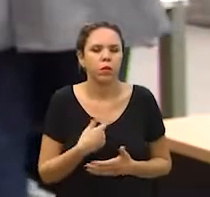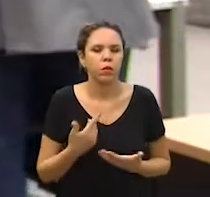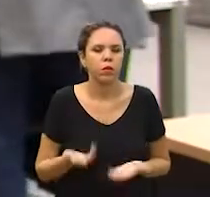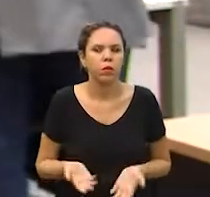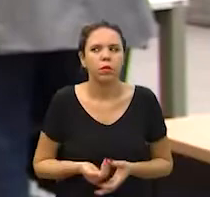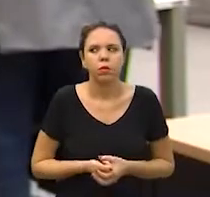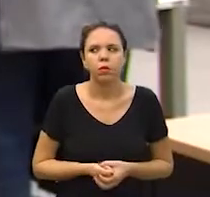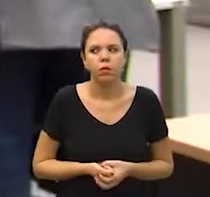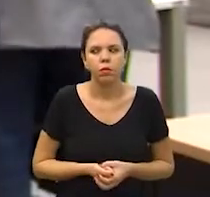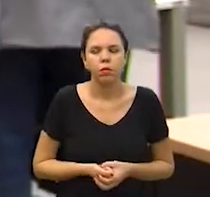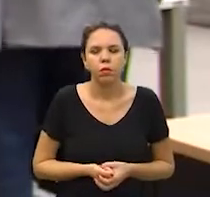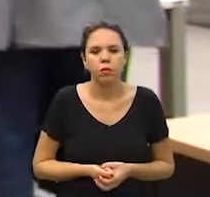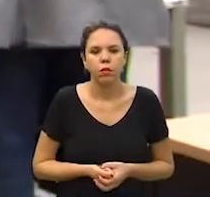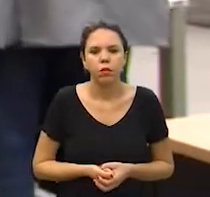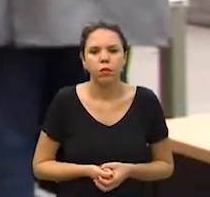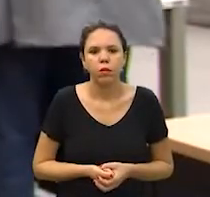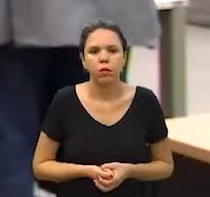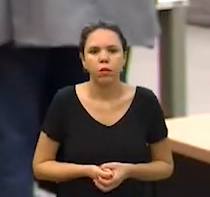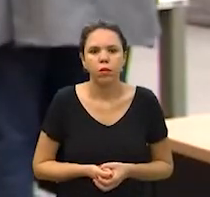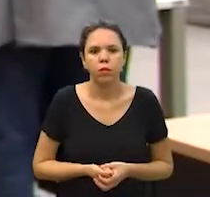nossa parte,